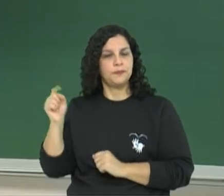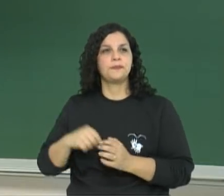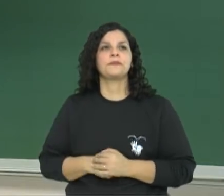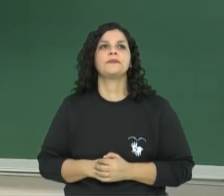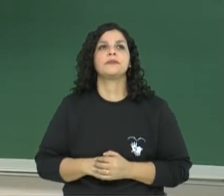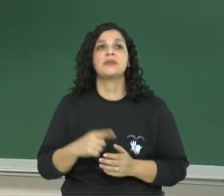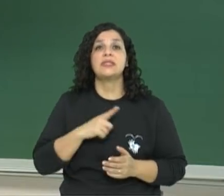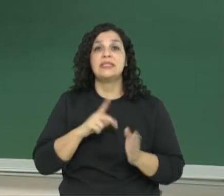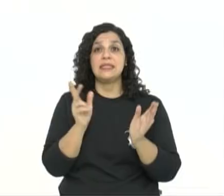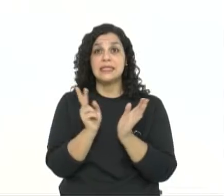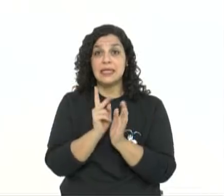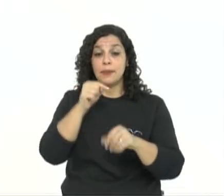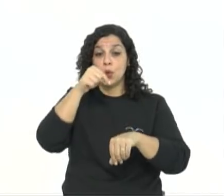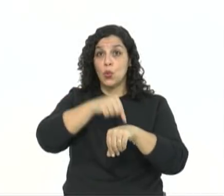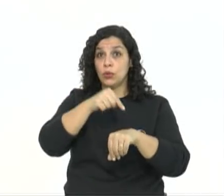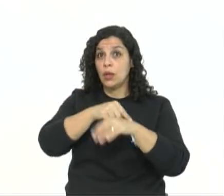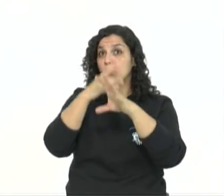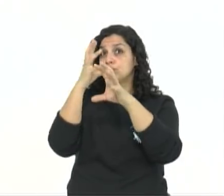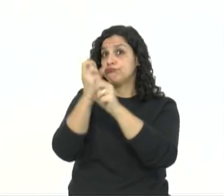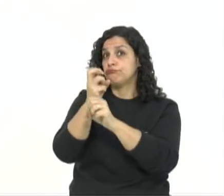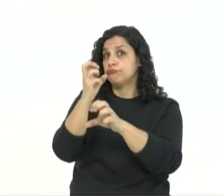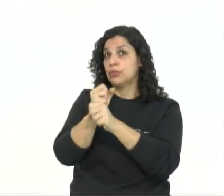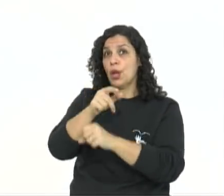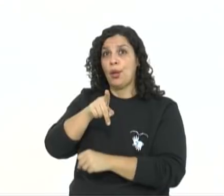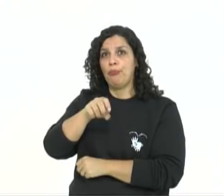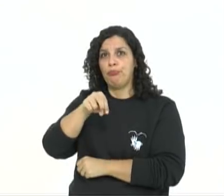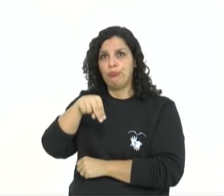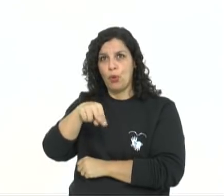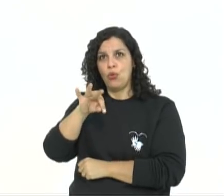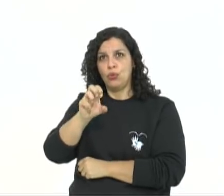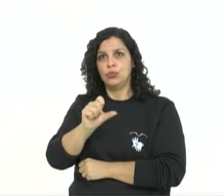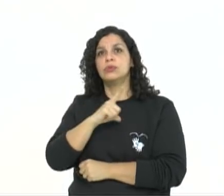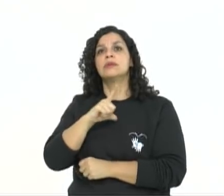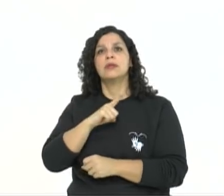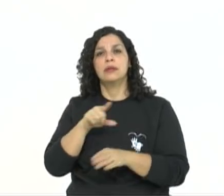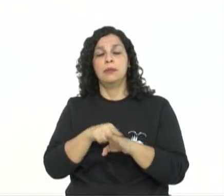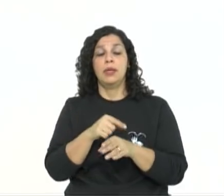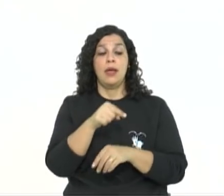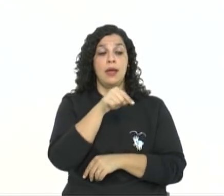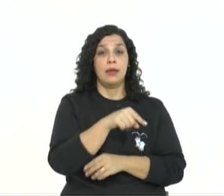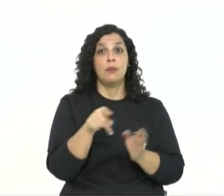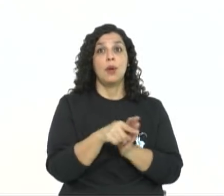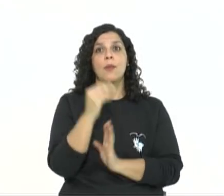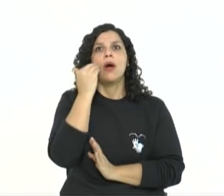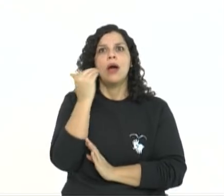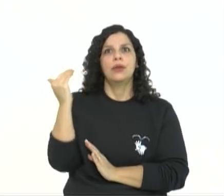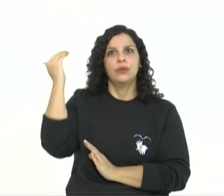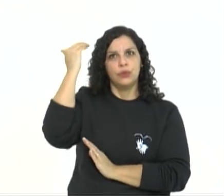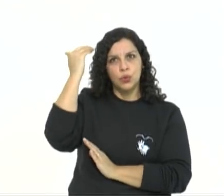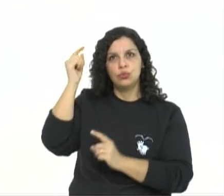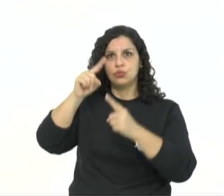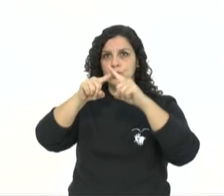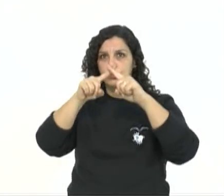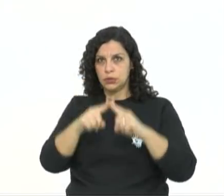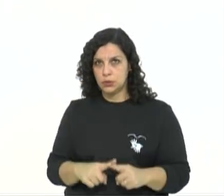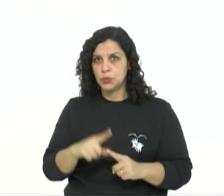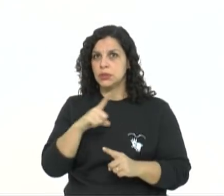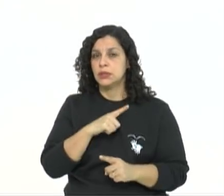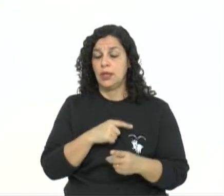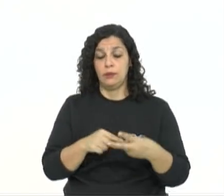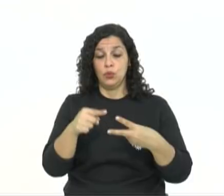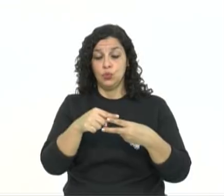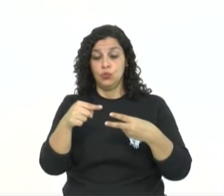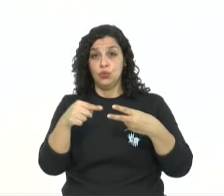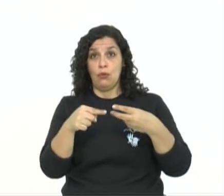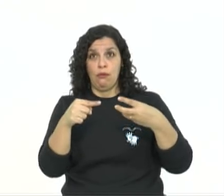Todos os rounds valem pontos, tá? Na categoria de adultos, as competições elas terão